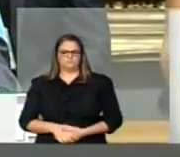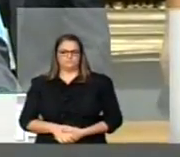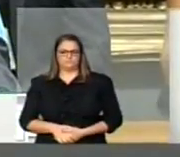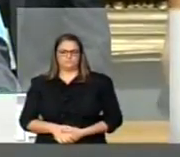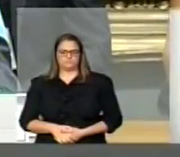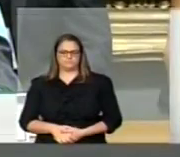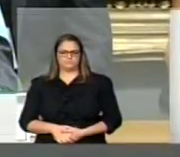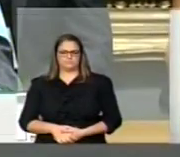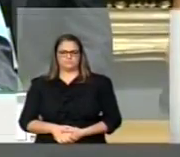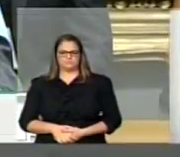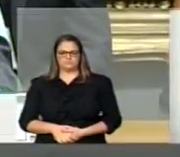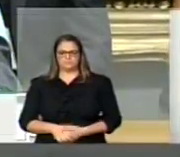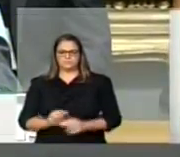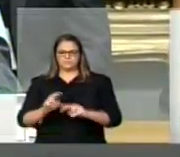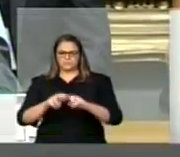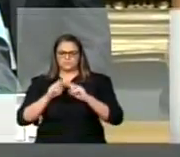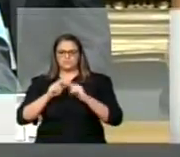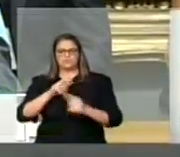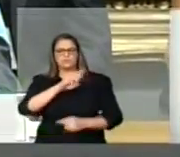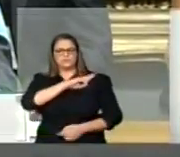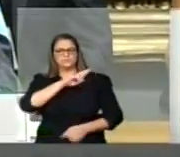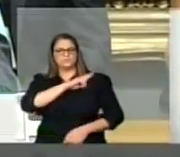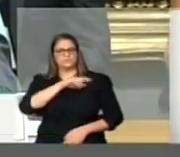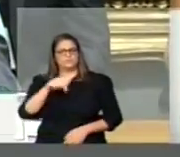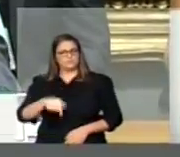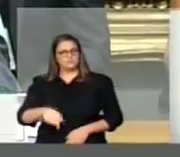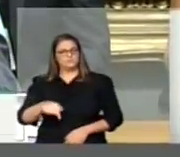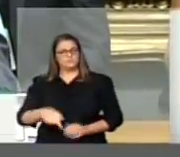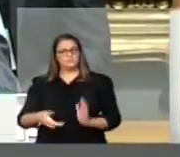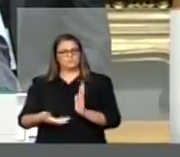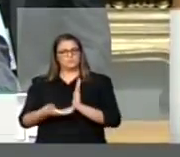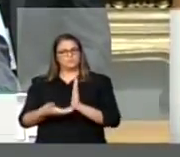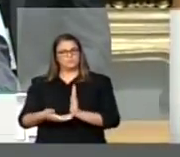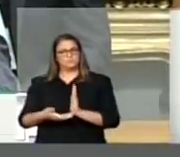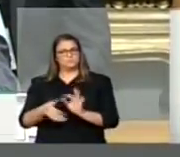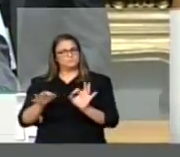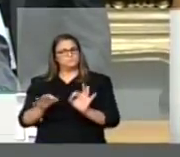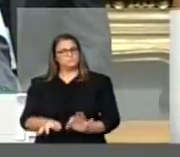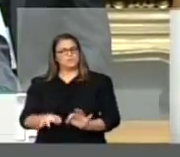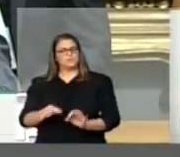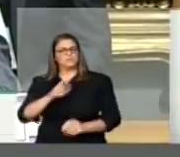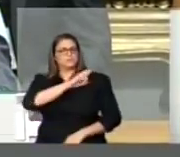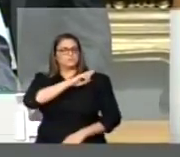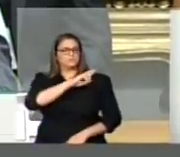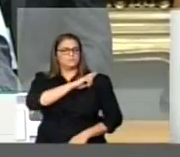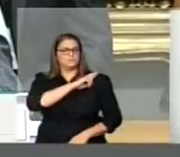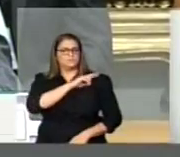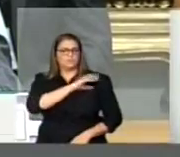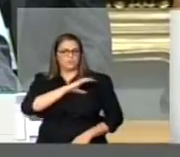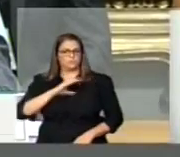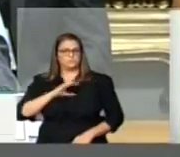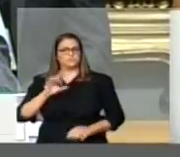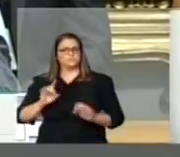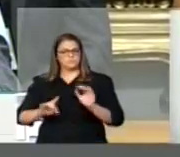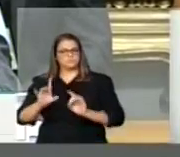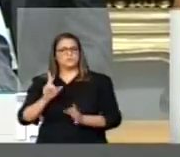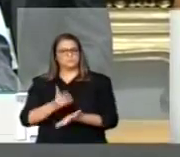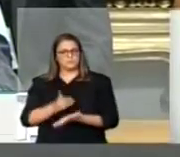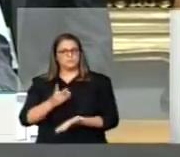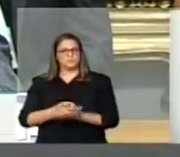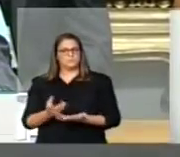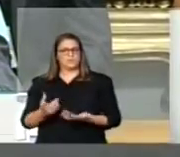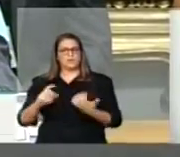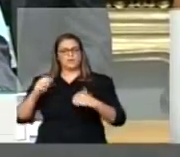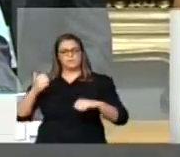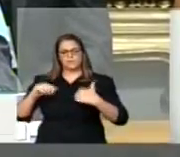Portanto, é prerrogativa dessa Casa, da Câmara dos Deputados e dessa comissão especial avaliar se os